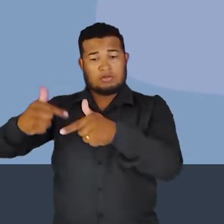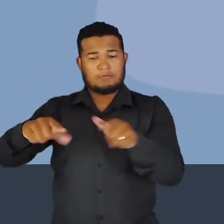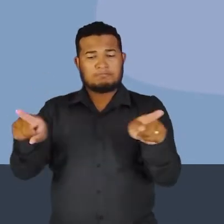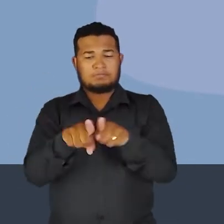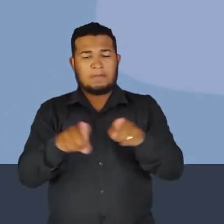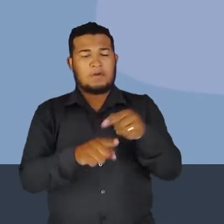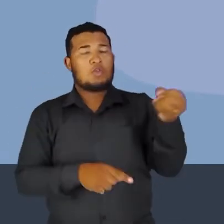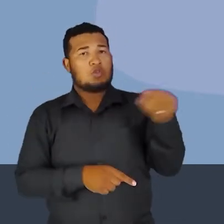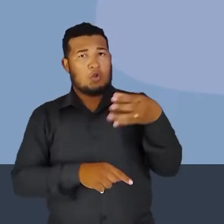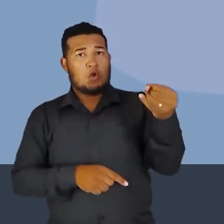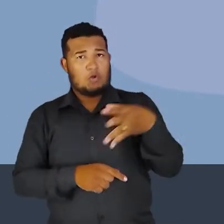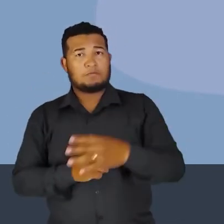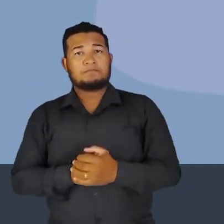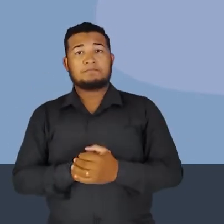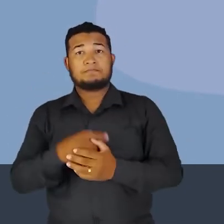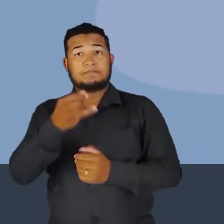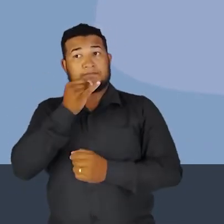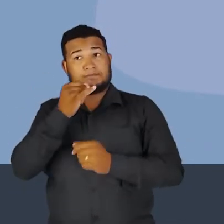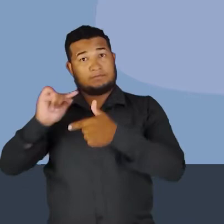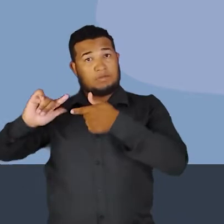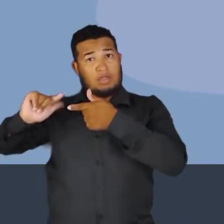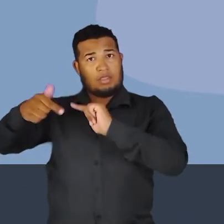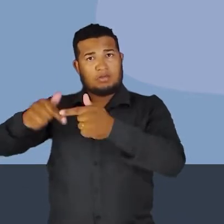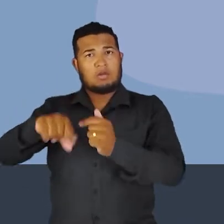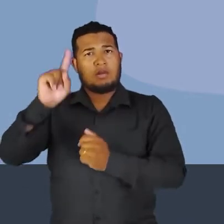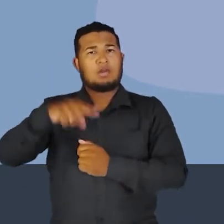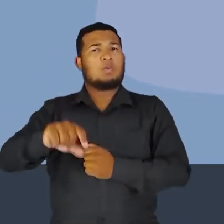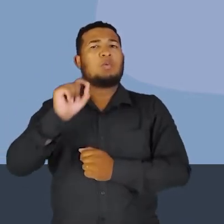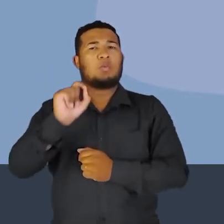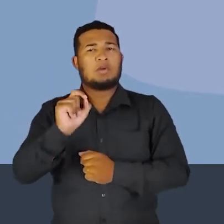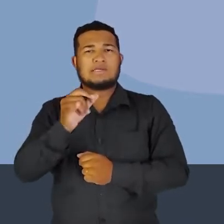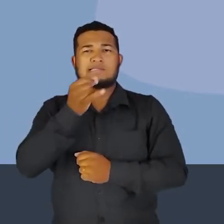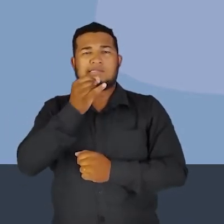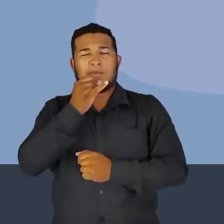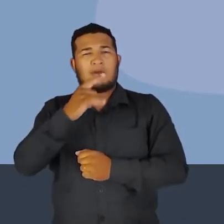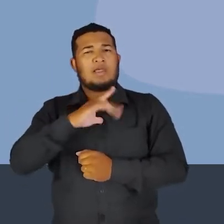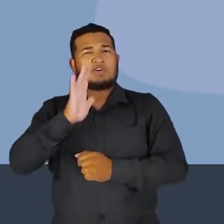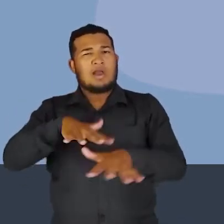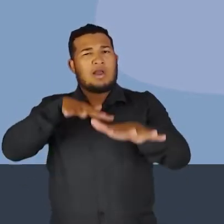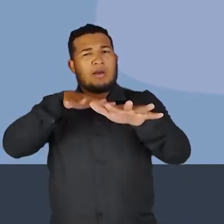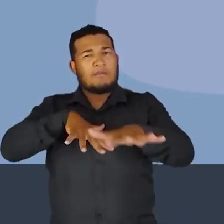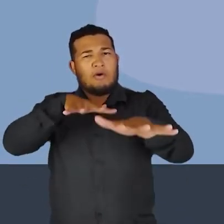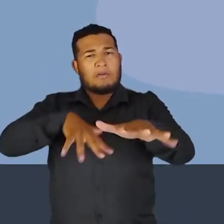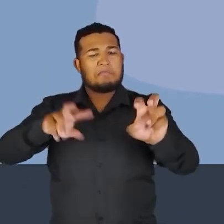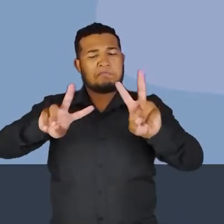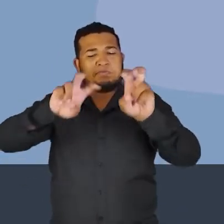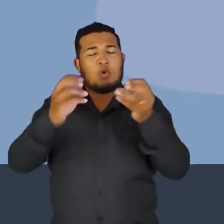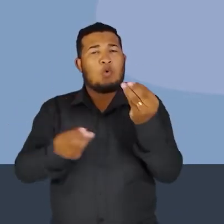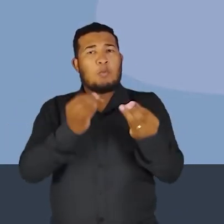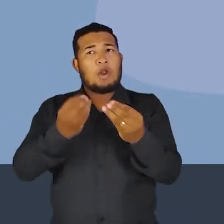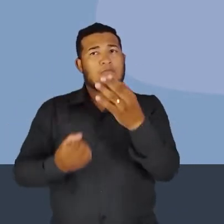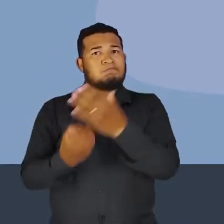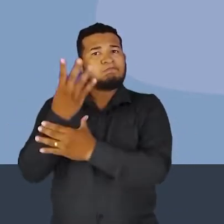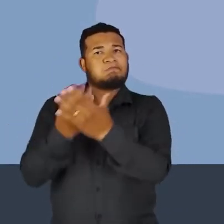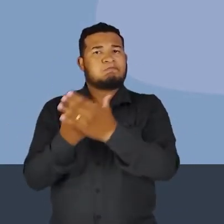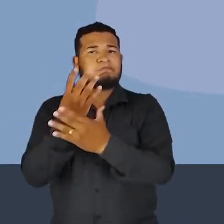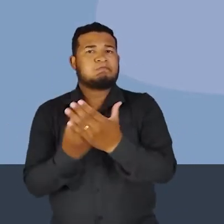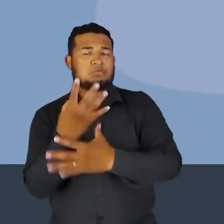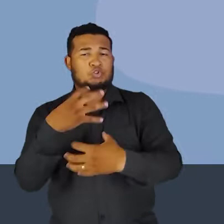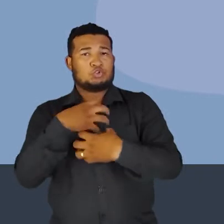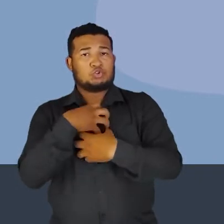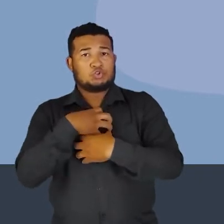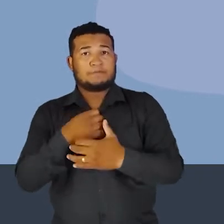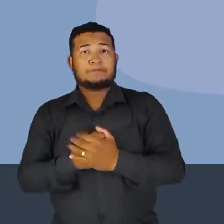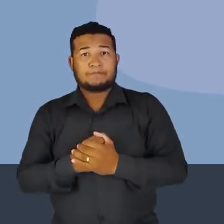Quando falamos de movimentos tradicionais, geralmente a gente fala daqueles movimentos relacionados aos modos de produção. Então, a gente está